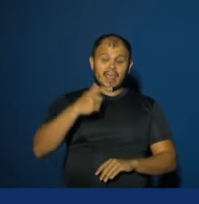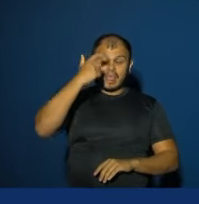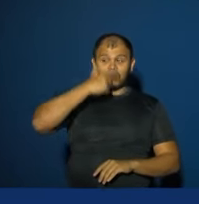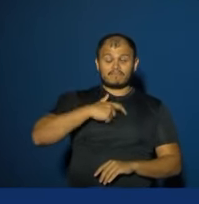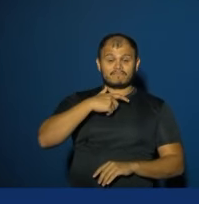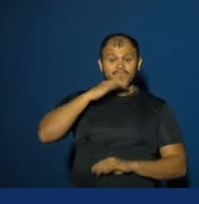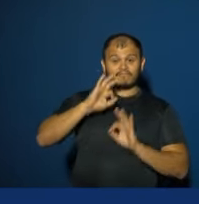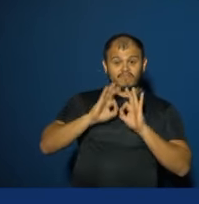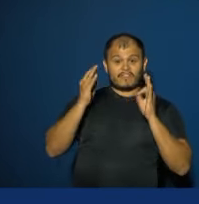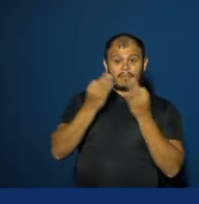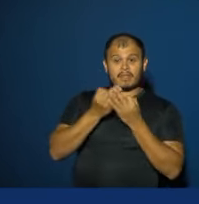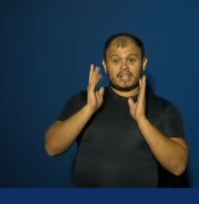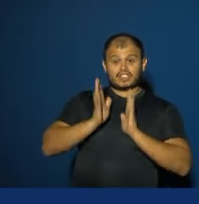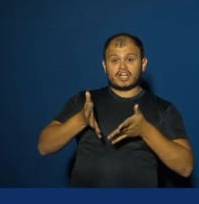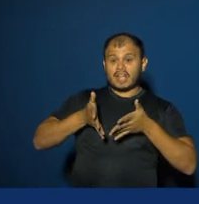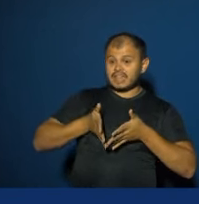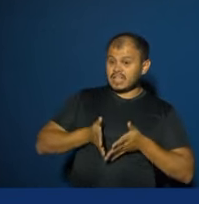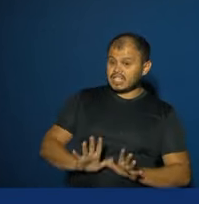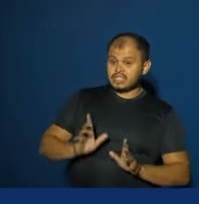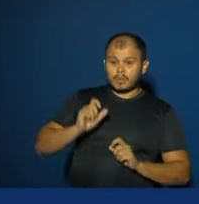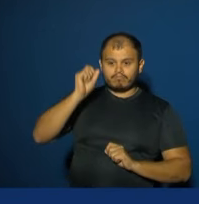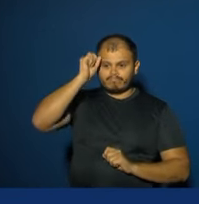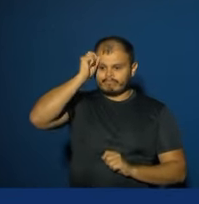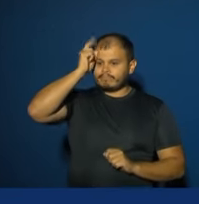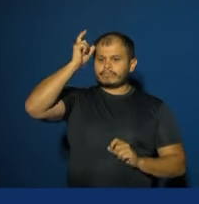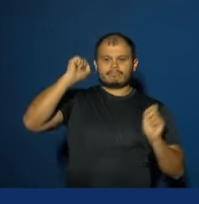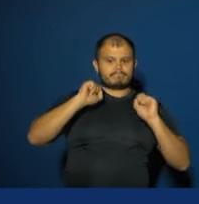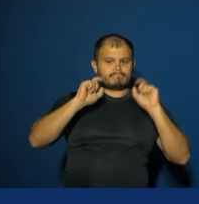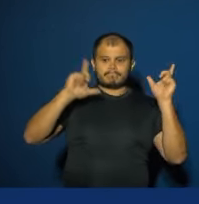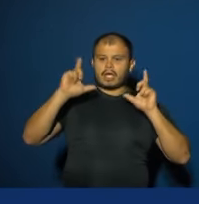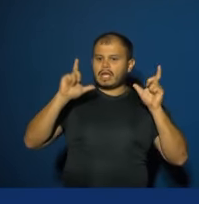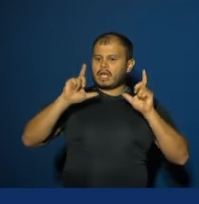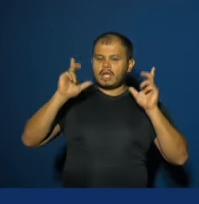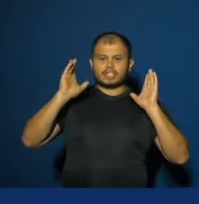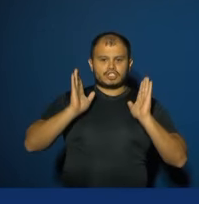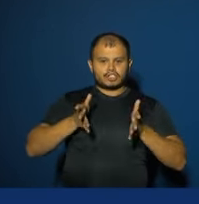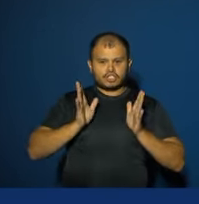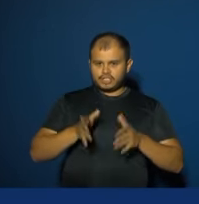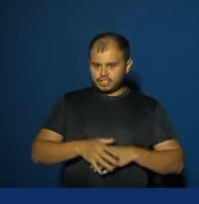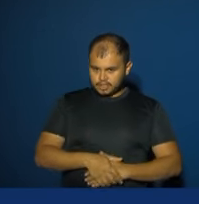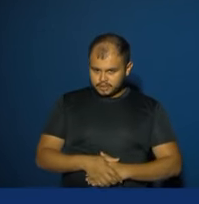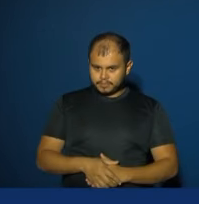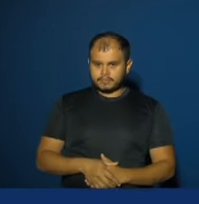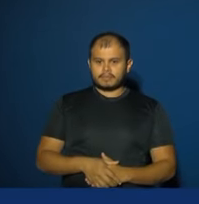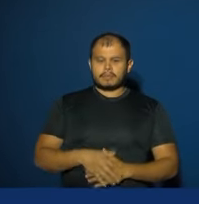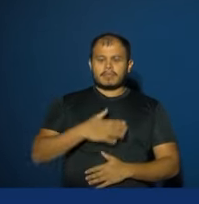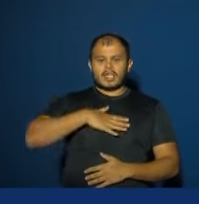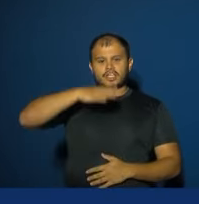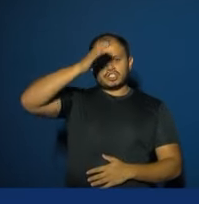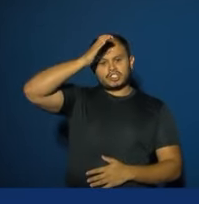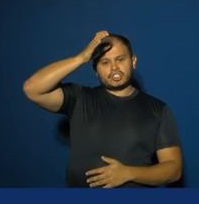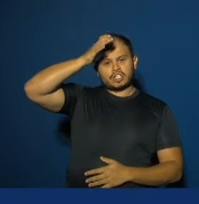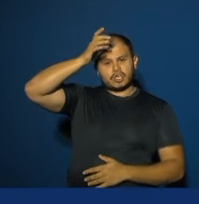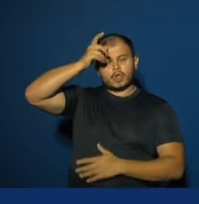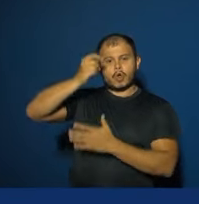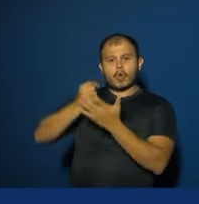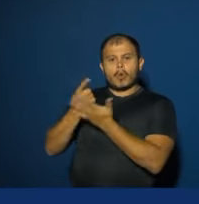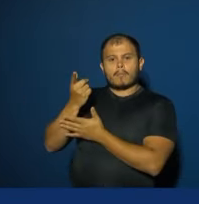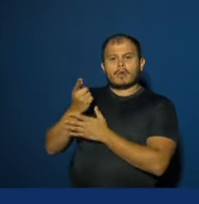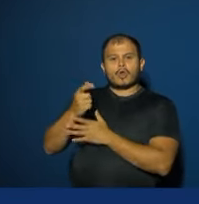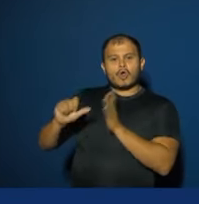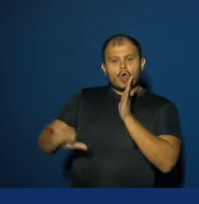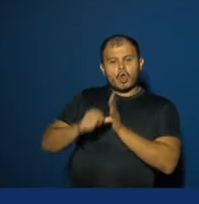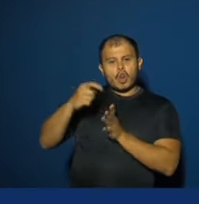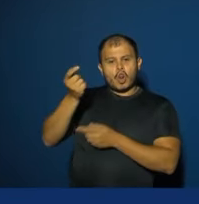nasceu eh Startup e já nasceu pensando fora da caixa a minha tia quando comprou a primeira loja